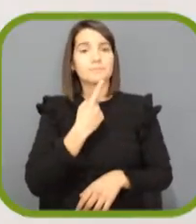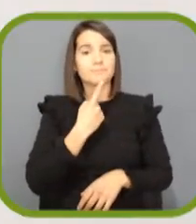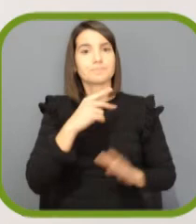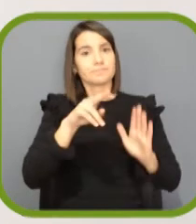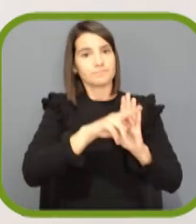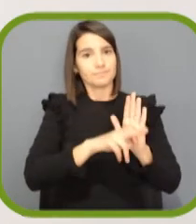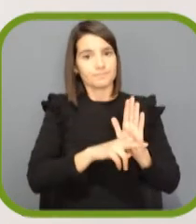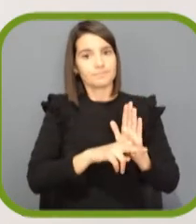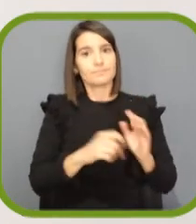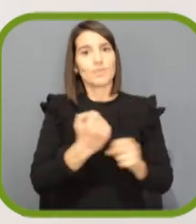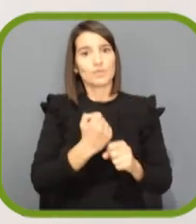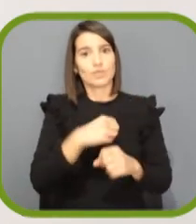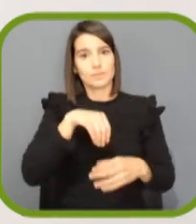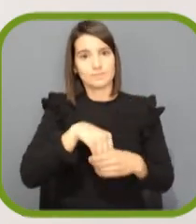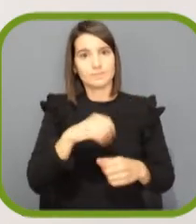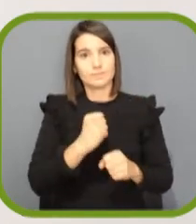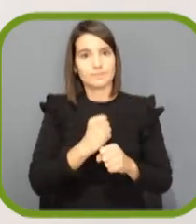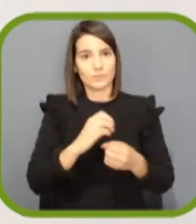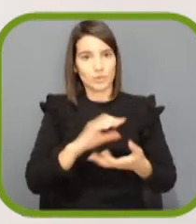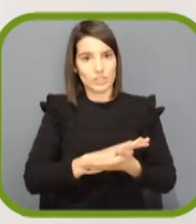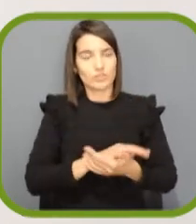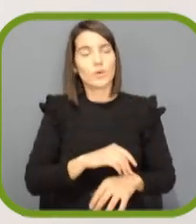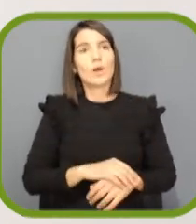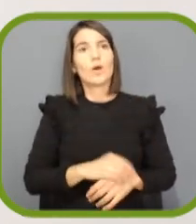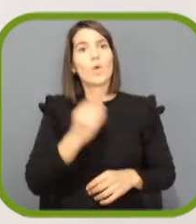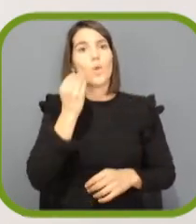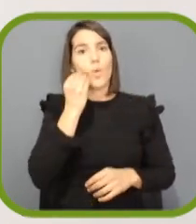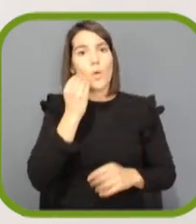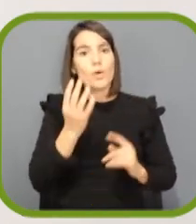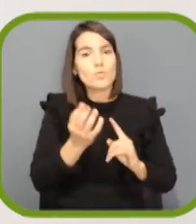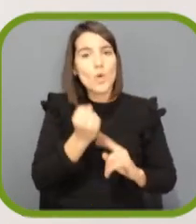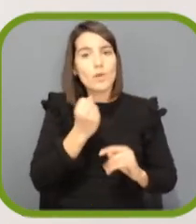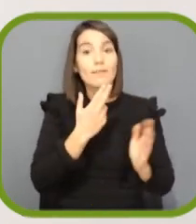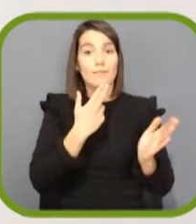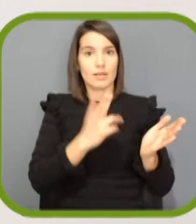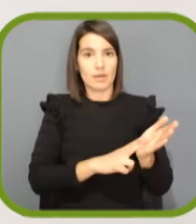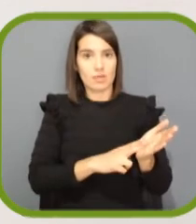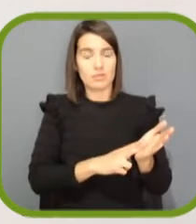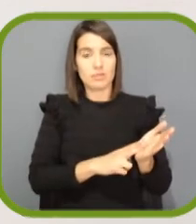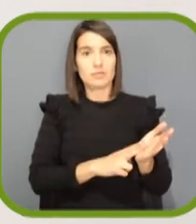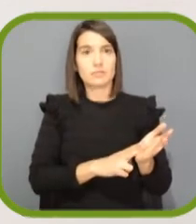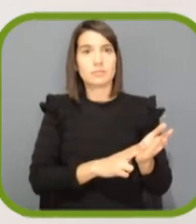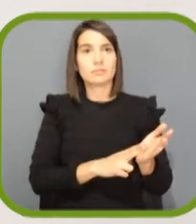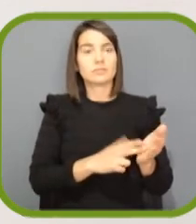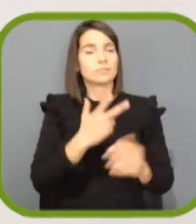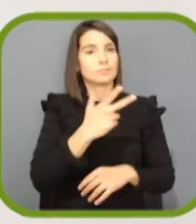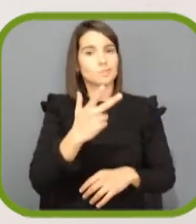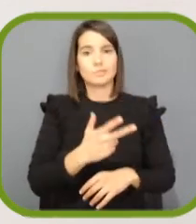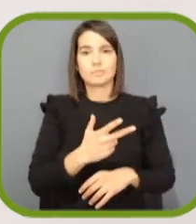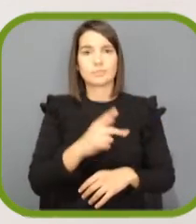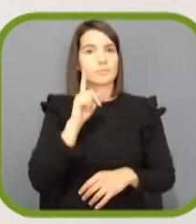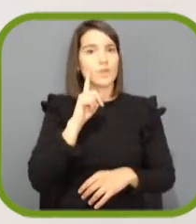perceber quais são as regras de funcionamento do jornalismo, como é que chega até à verdade, a